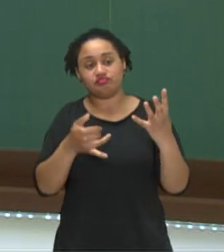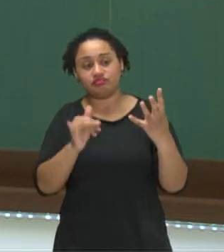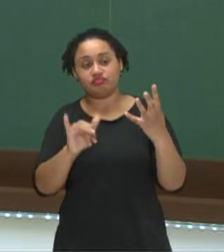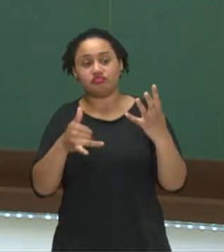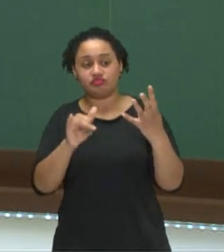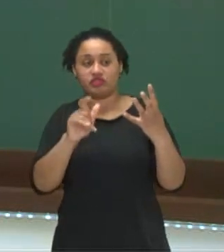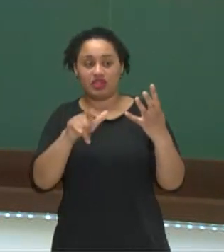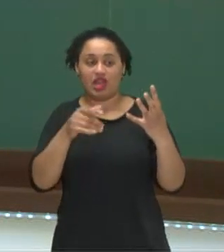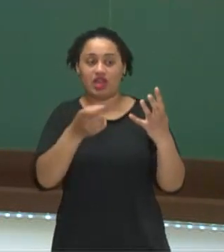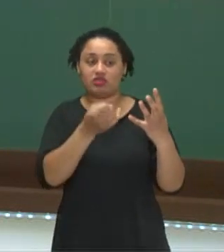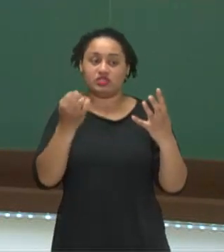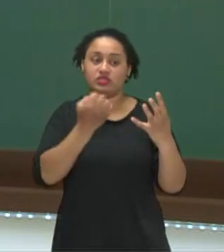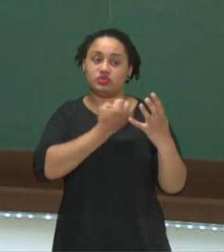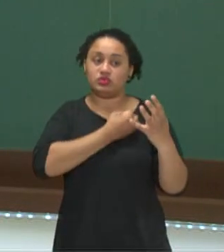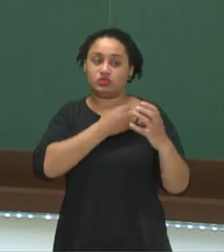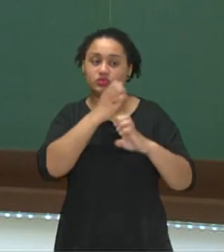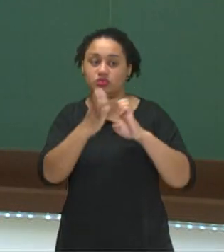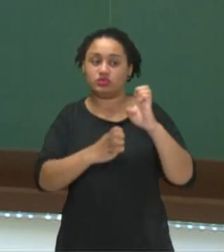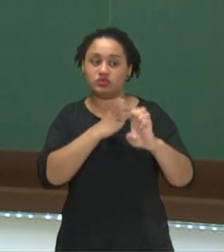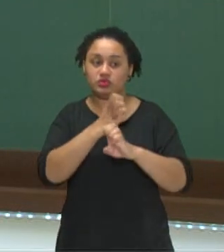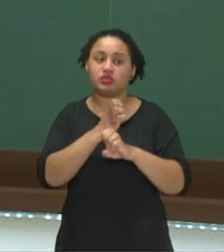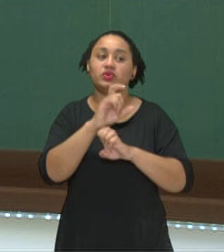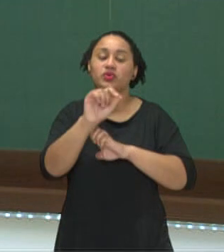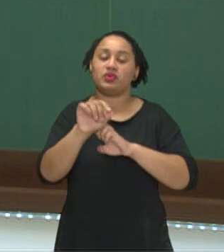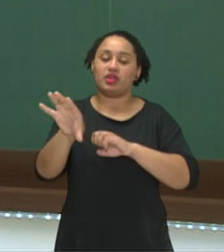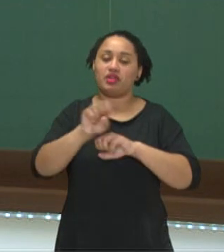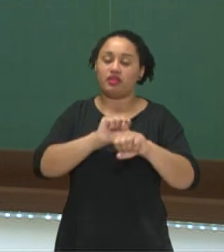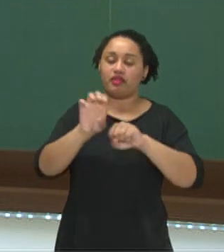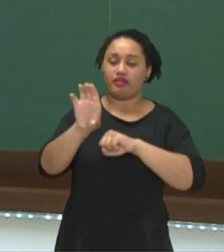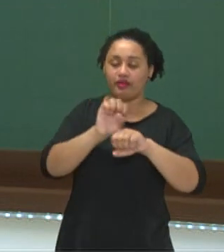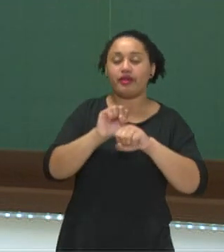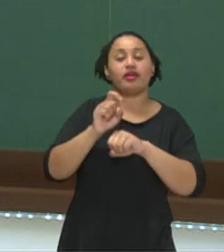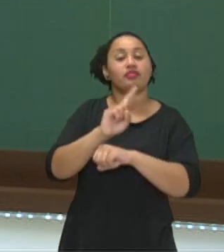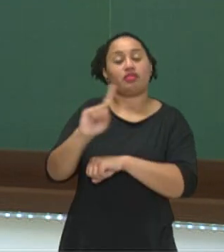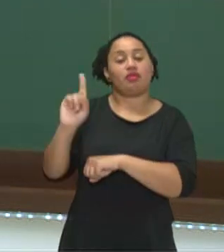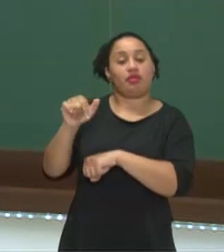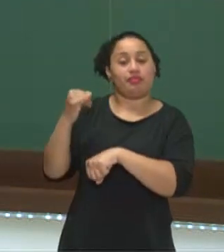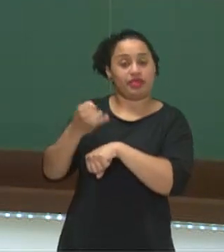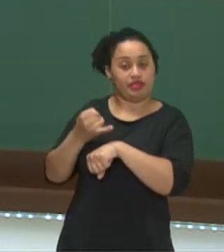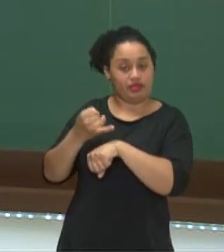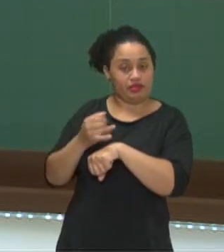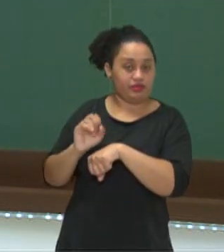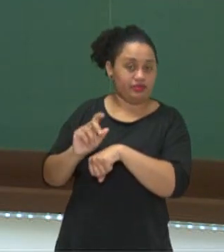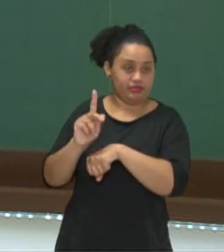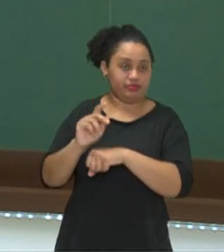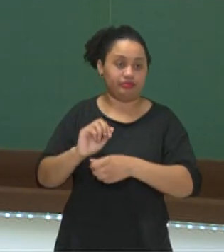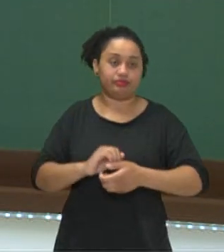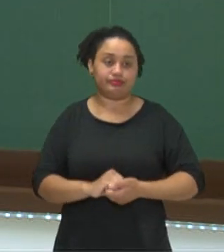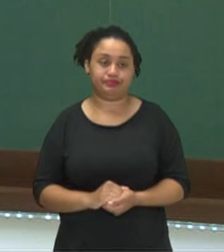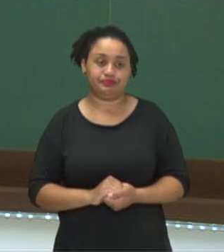aqui, né, oposta para que a soma dessas cargas ao total dê zero.